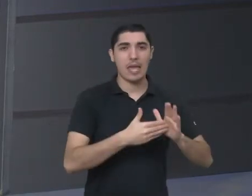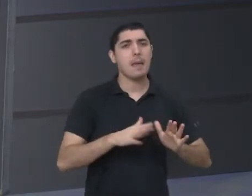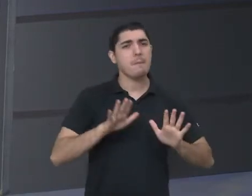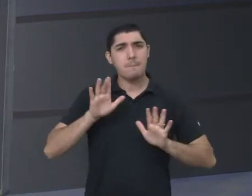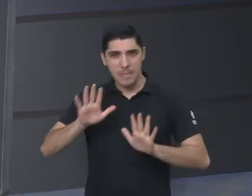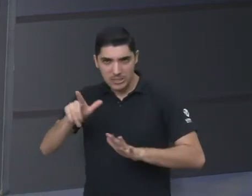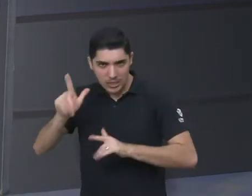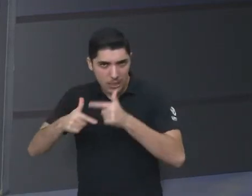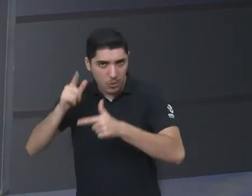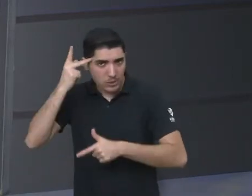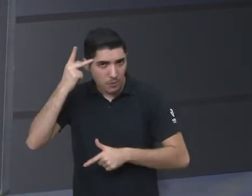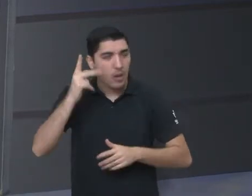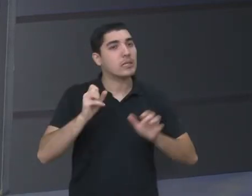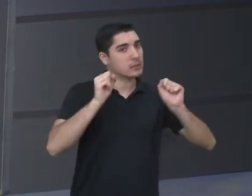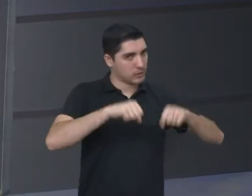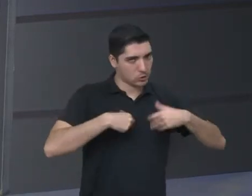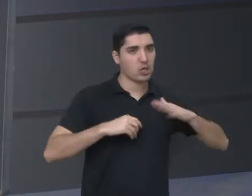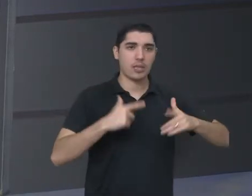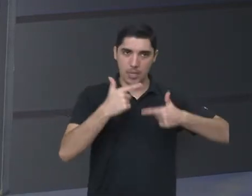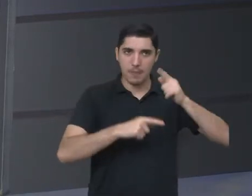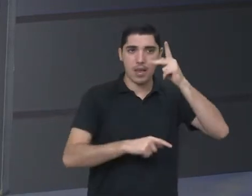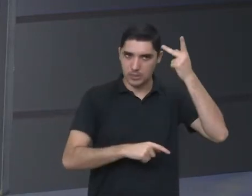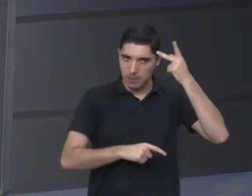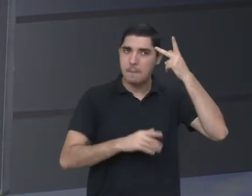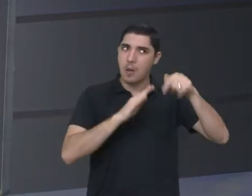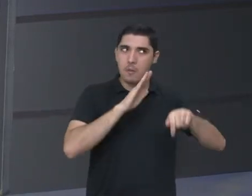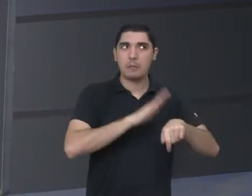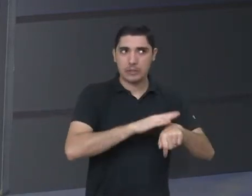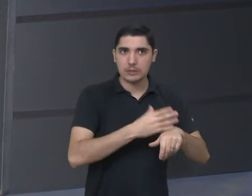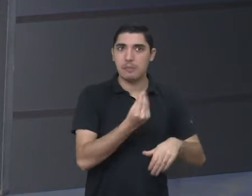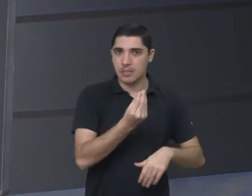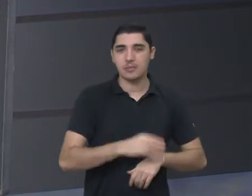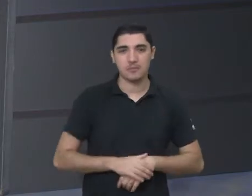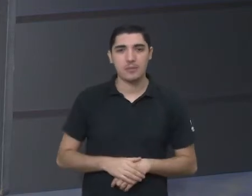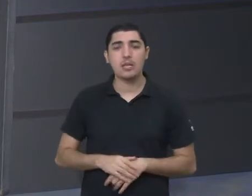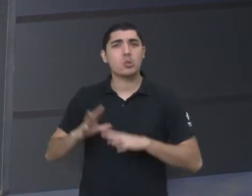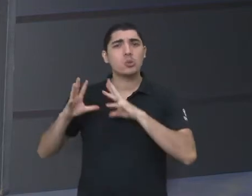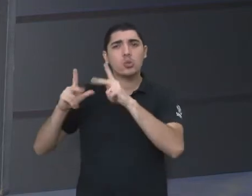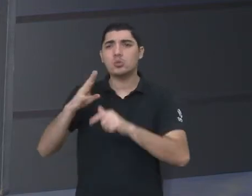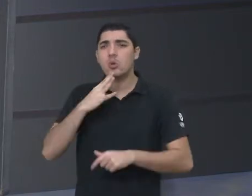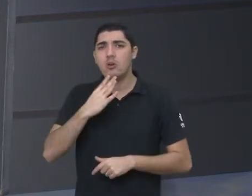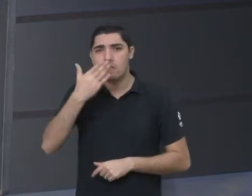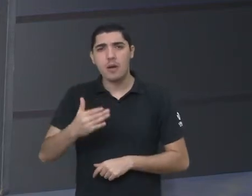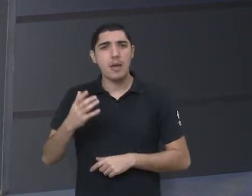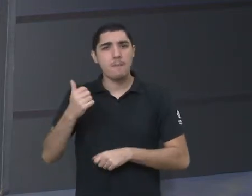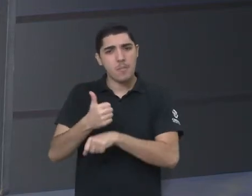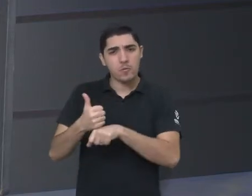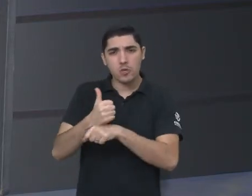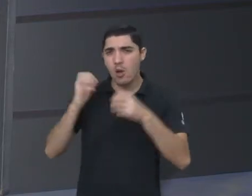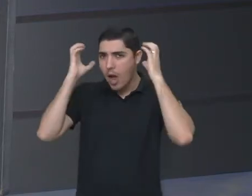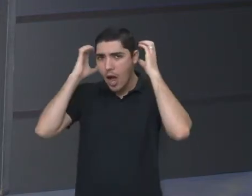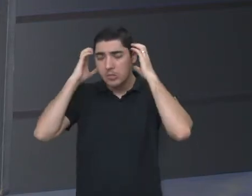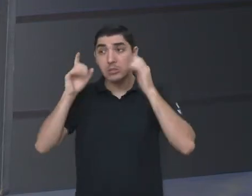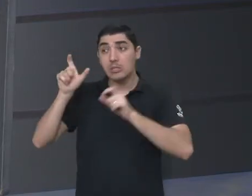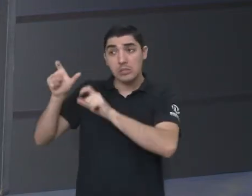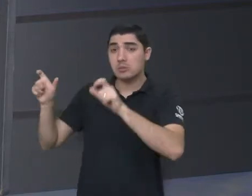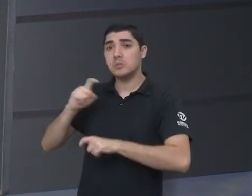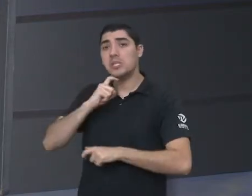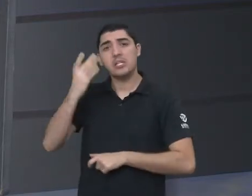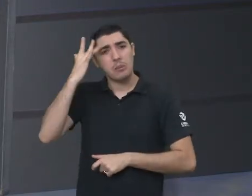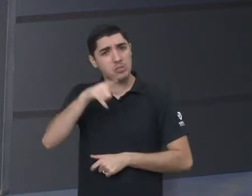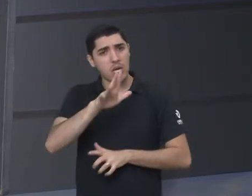Obrigado, viu? É isso. Satisfação receber você aqui. Prazer é meu. Vamos conversar? Conversar com os amigos. Então bora. Vamos lá. Edson, me corrija